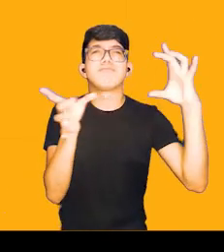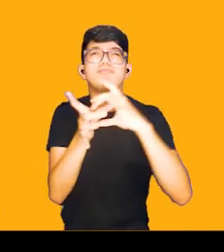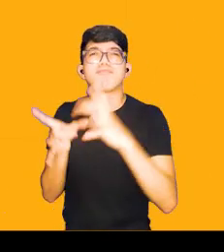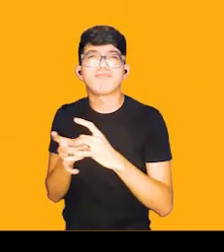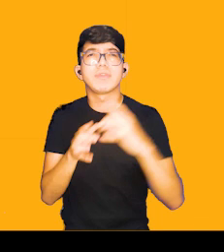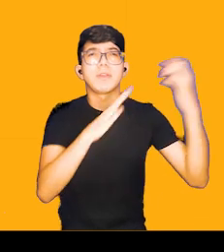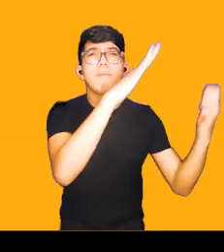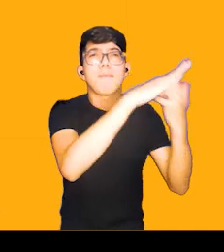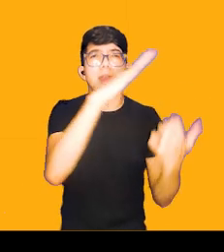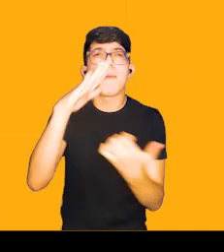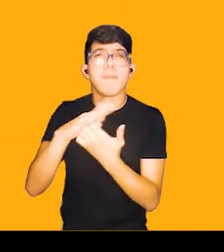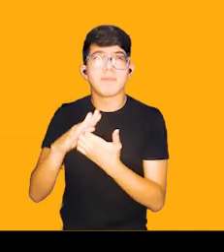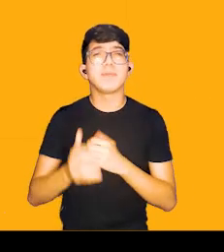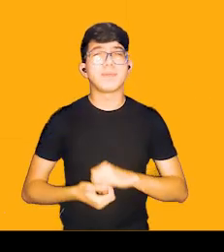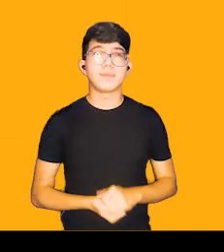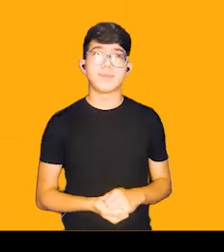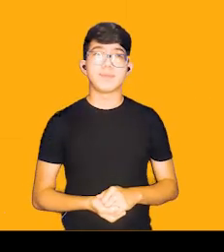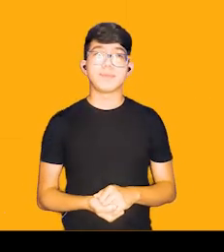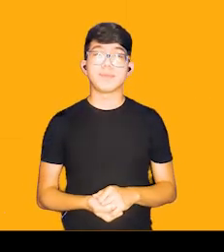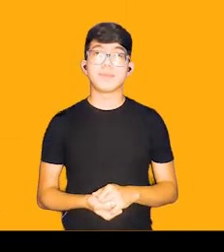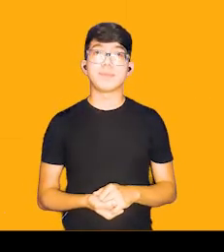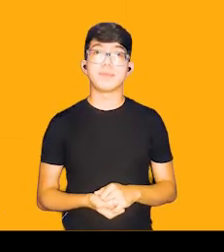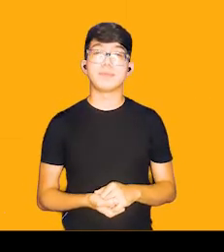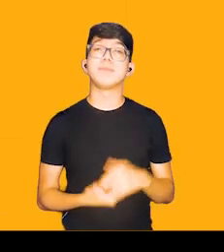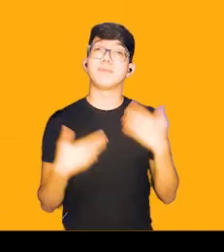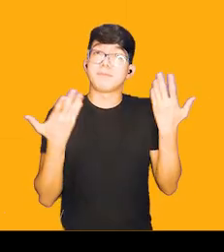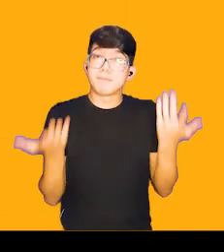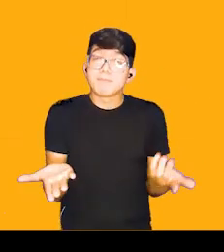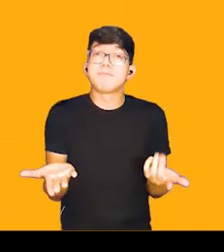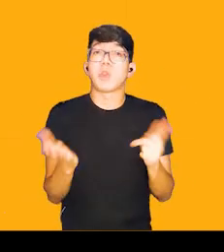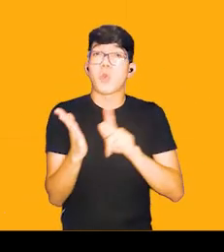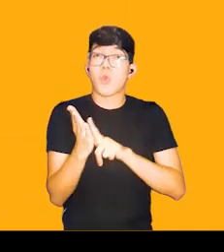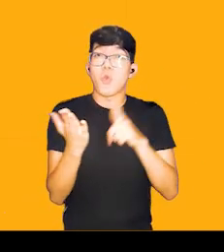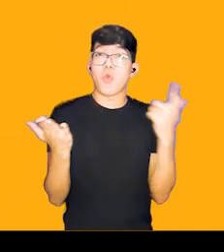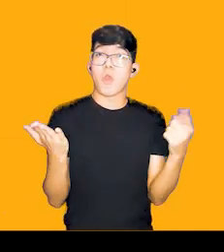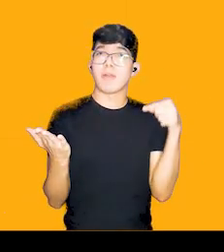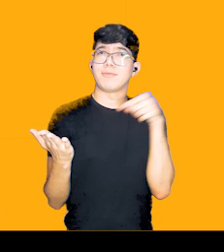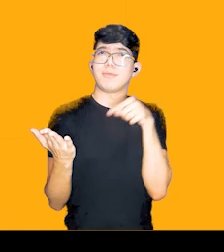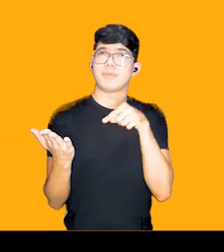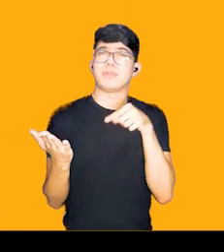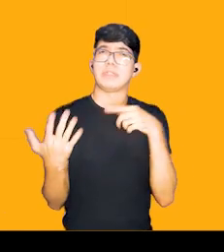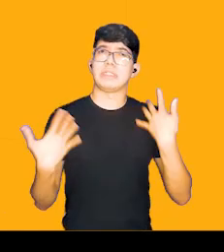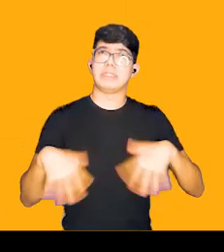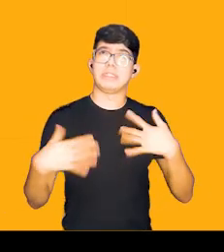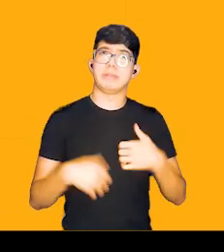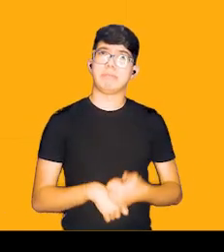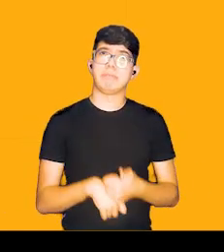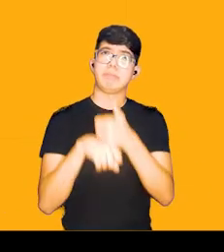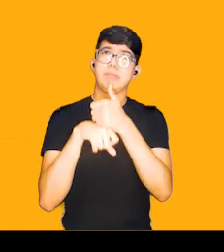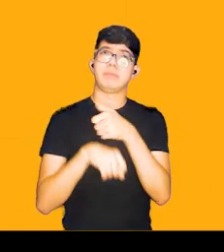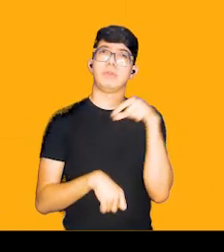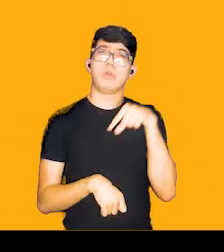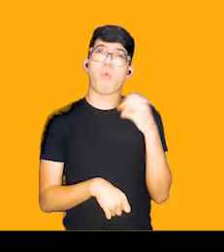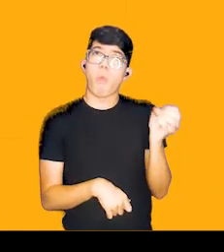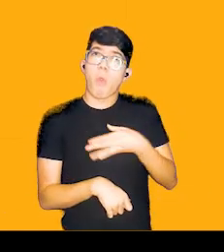do Brasil, o Estadão, e foi organizado por eles. Então era um jornal que também se tinha uma